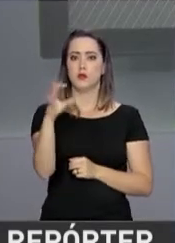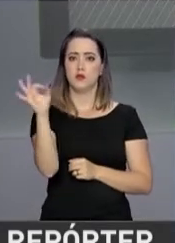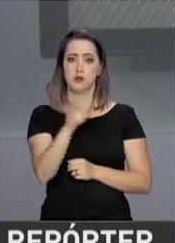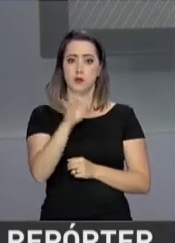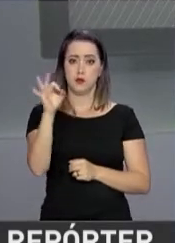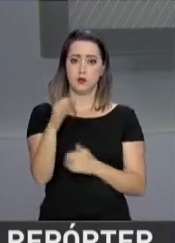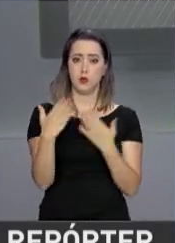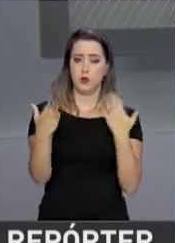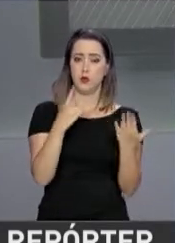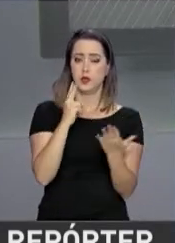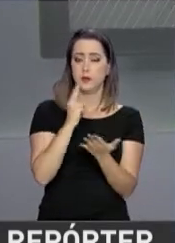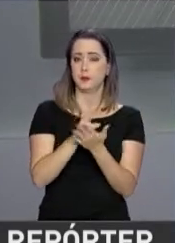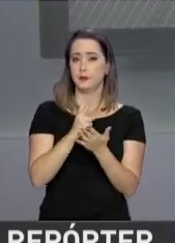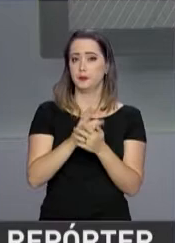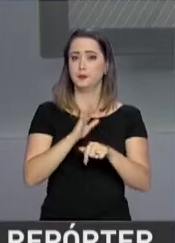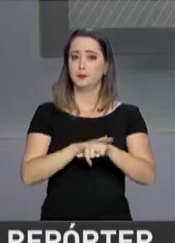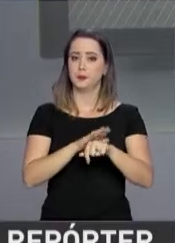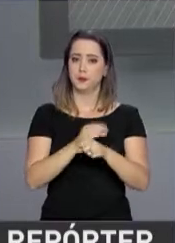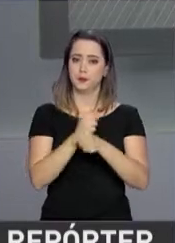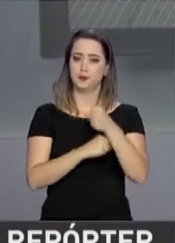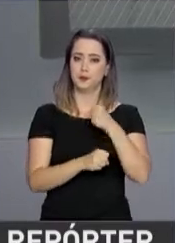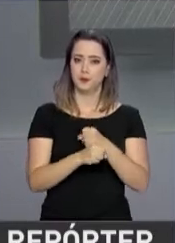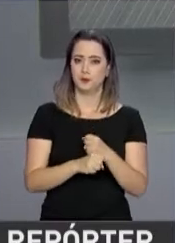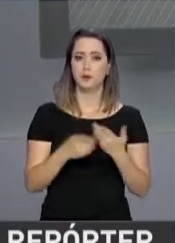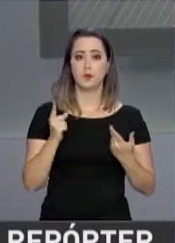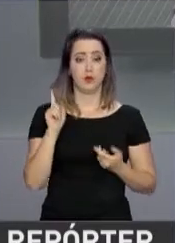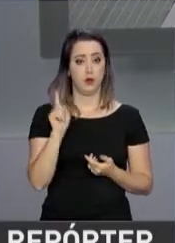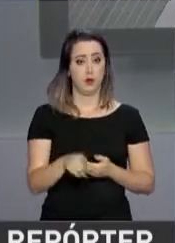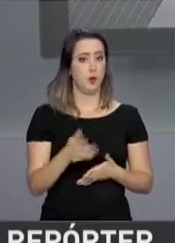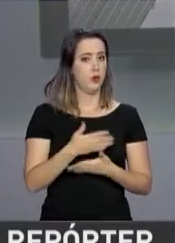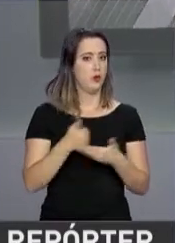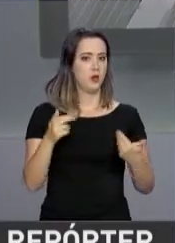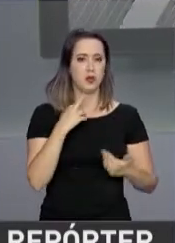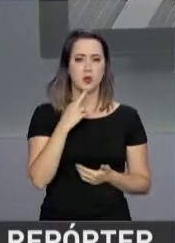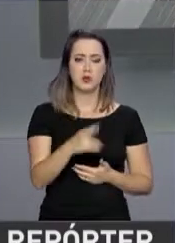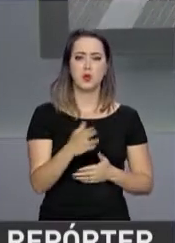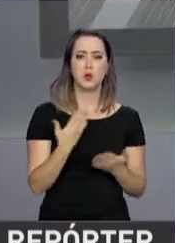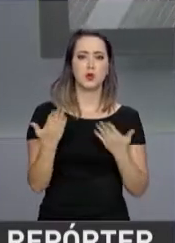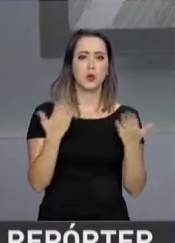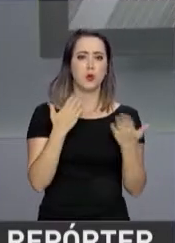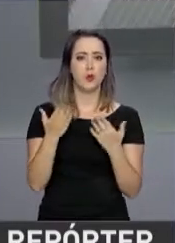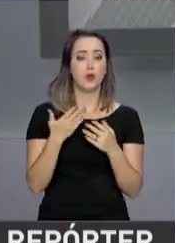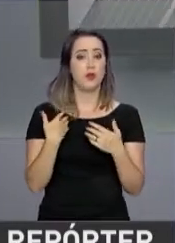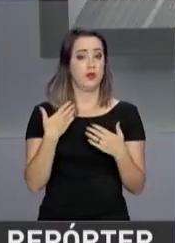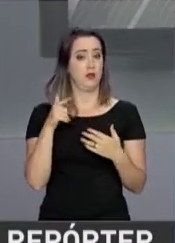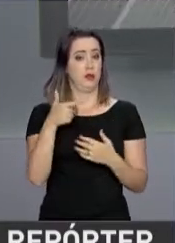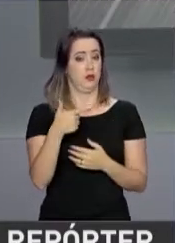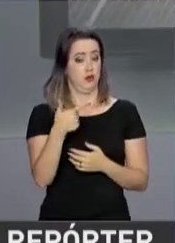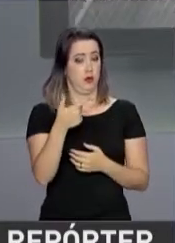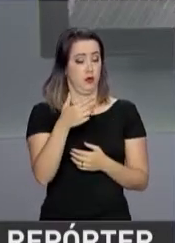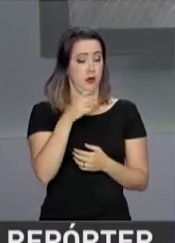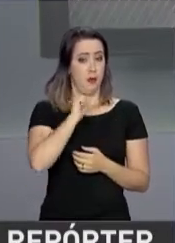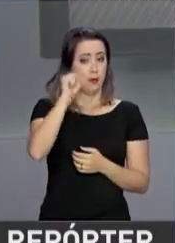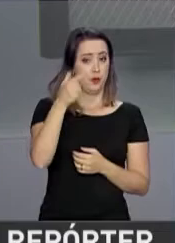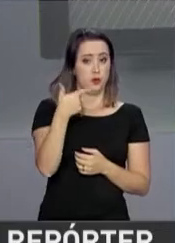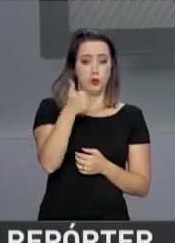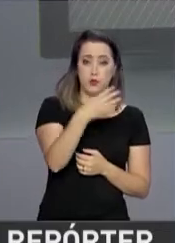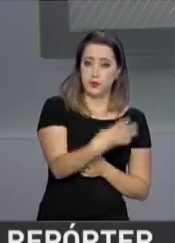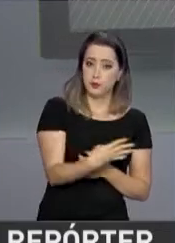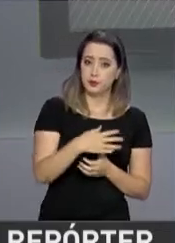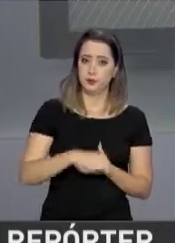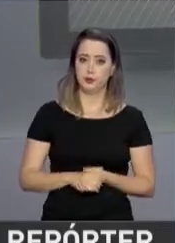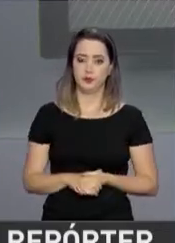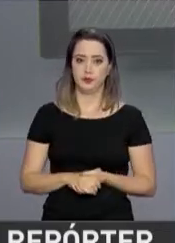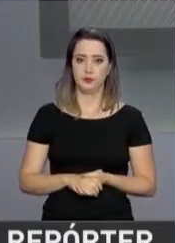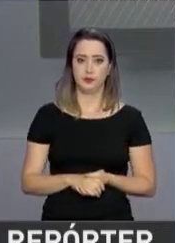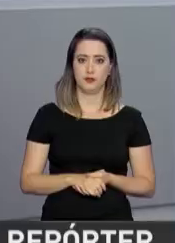em relação ao mesmo período do ano passado este é o melhor resultado nesta base de comparação desde abril de 2014